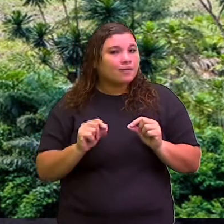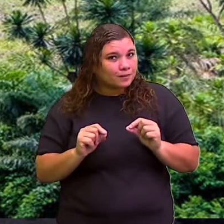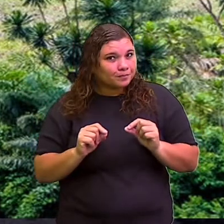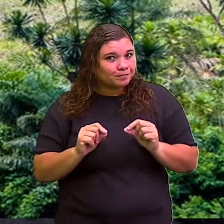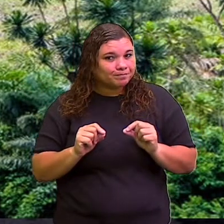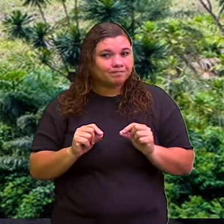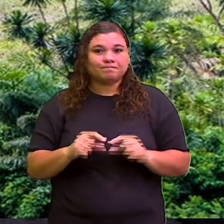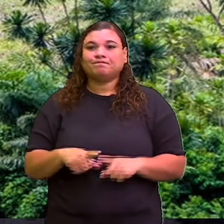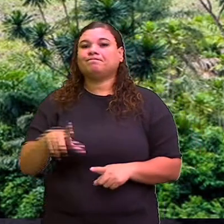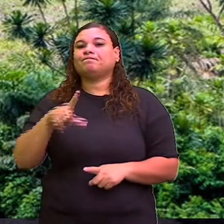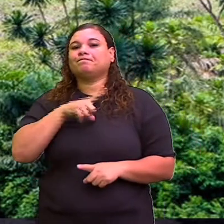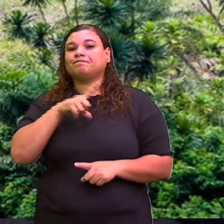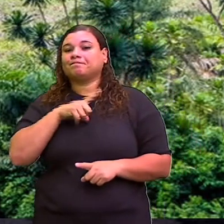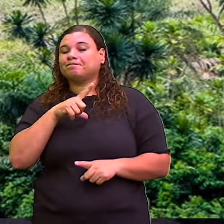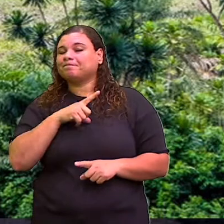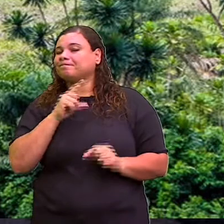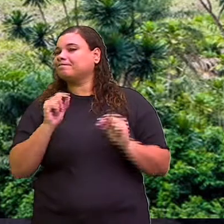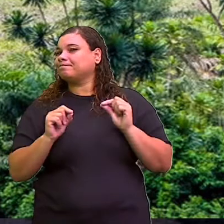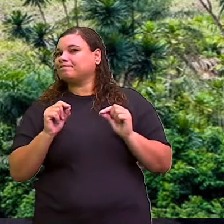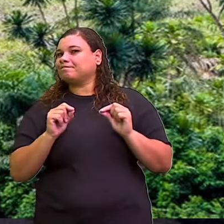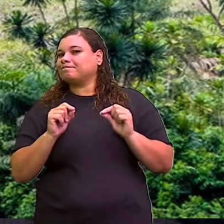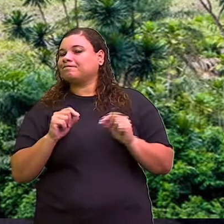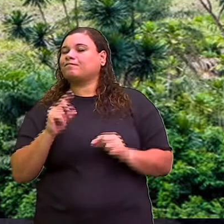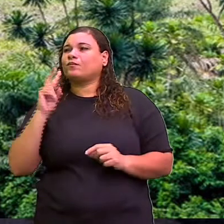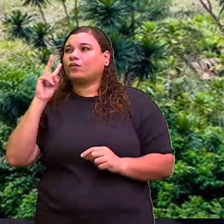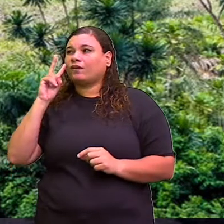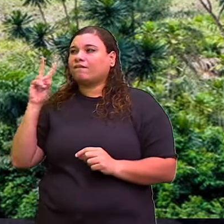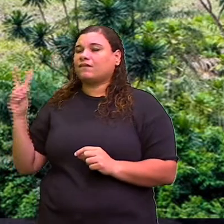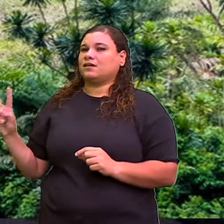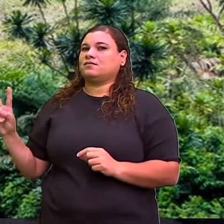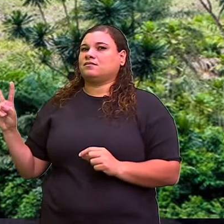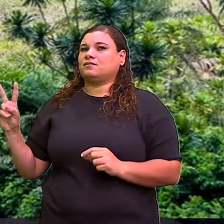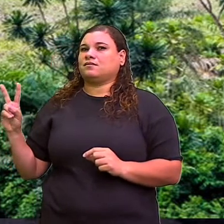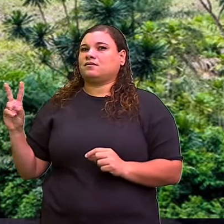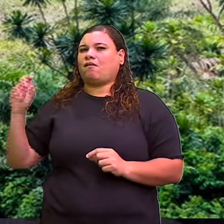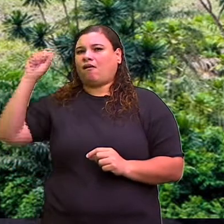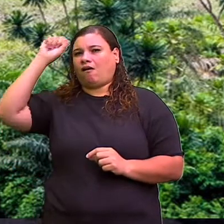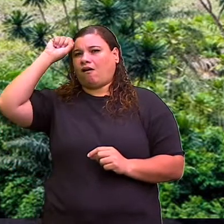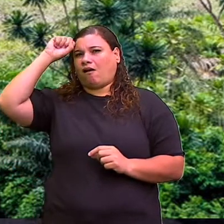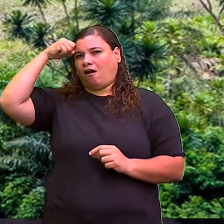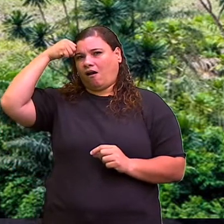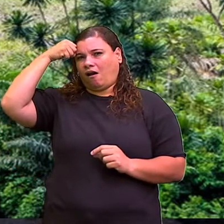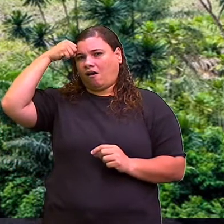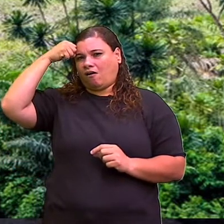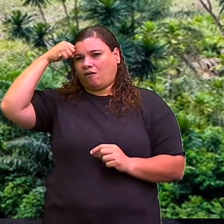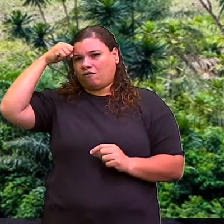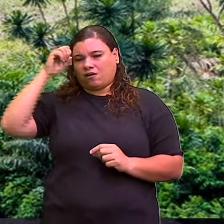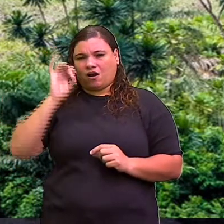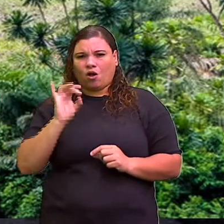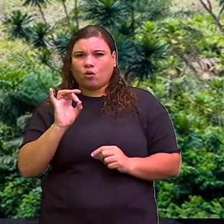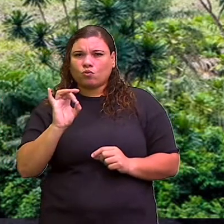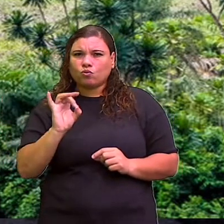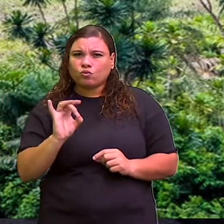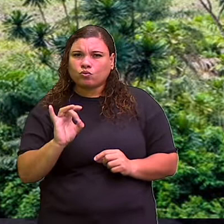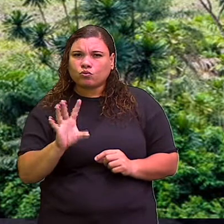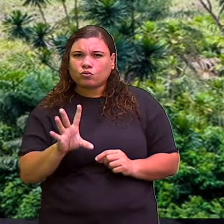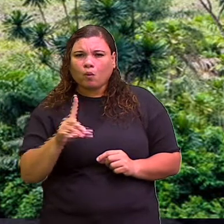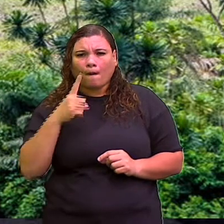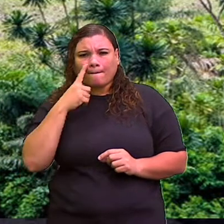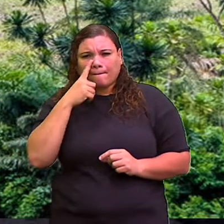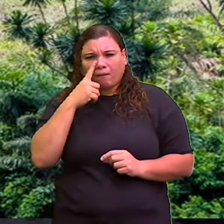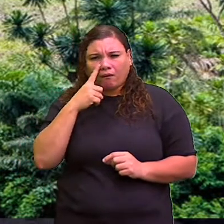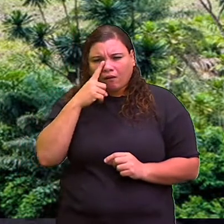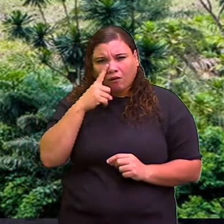uma ideia de uma África, não é mais aquela África selvagem, mas é aquela África